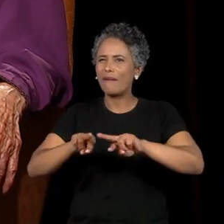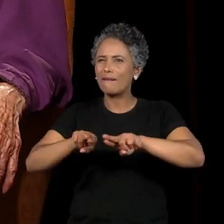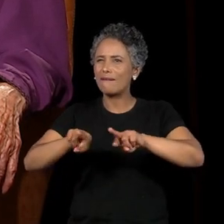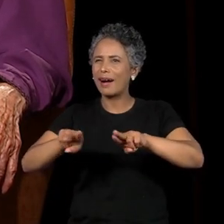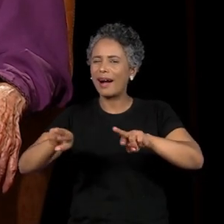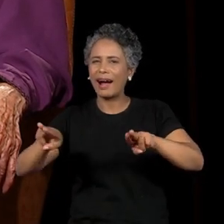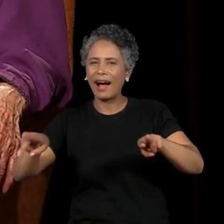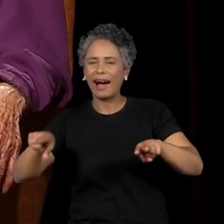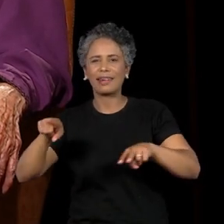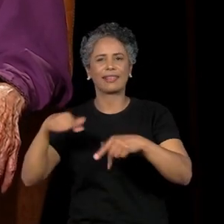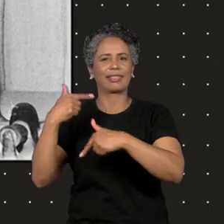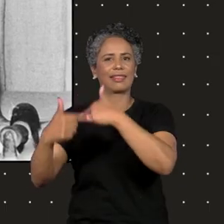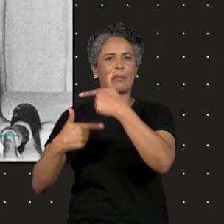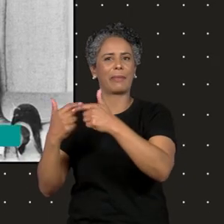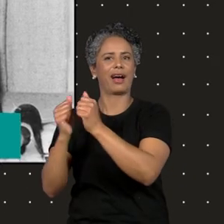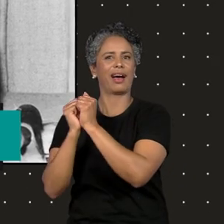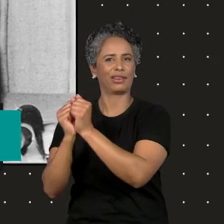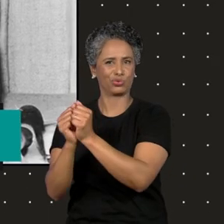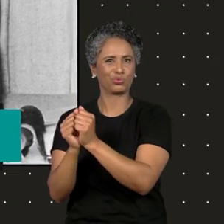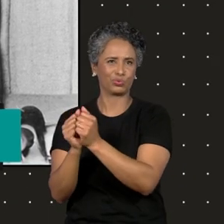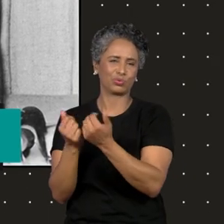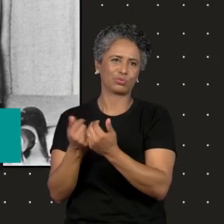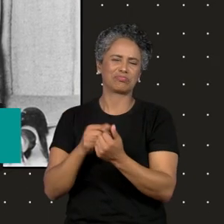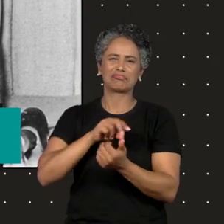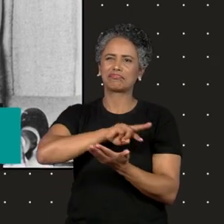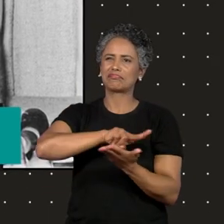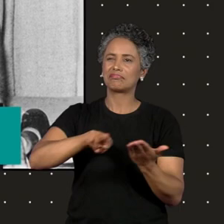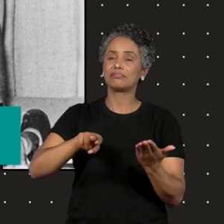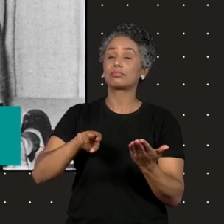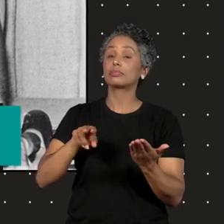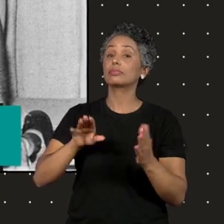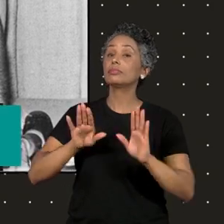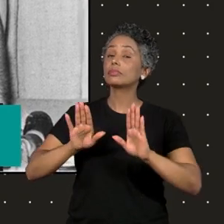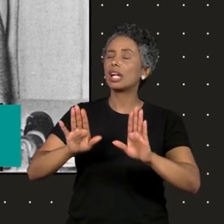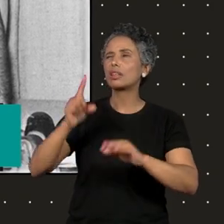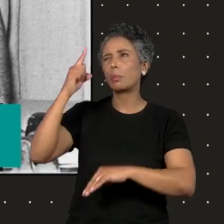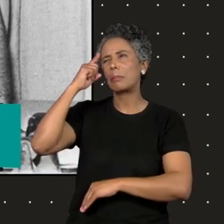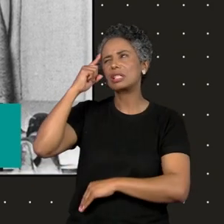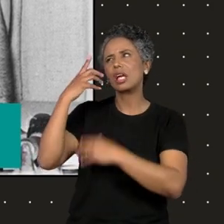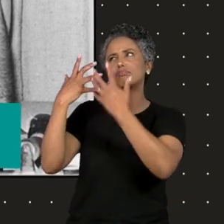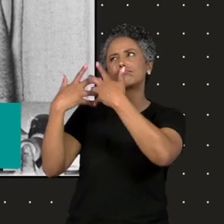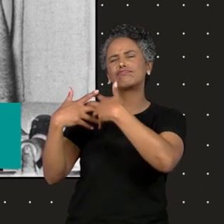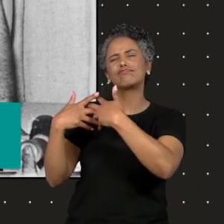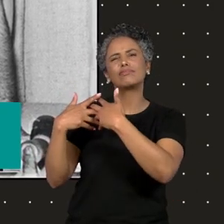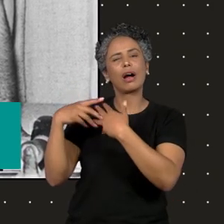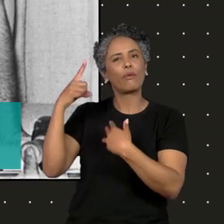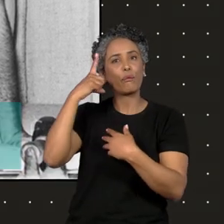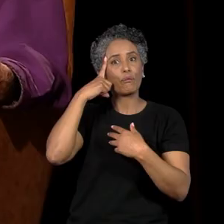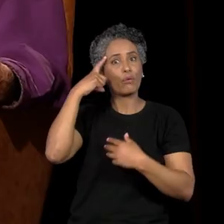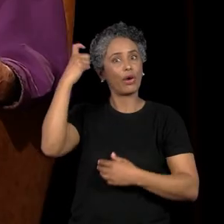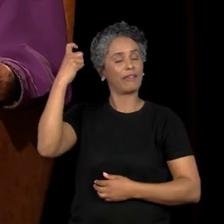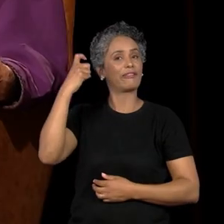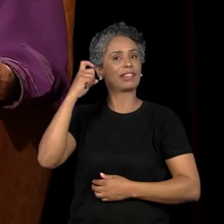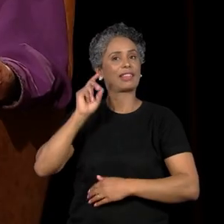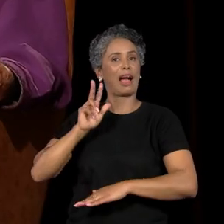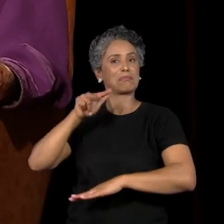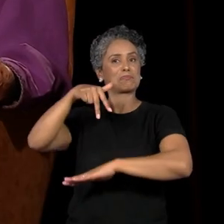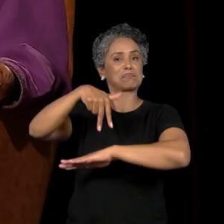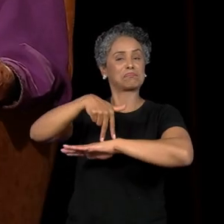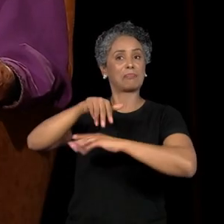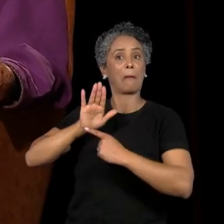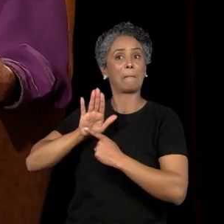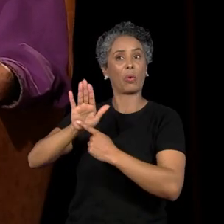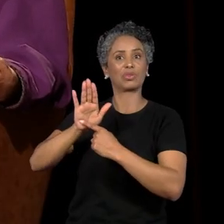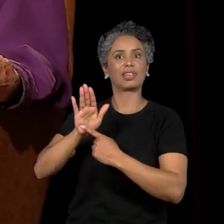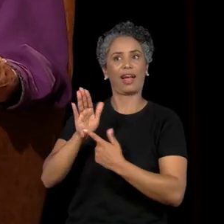Viana, eu e mais umas outras pessoas. Vamos fazer um espetáculo surpresa para ele?